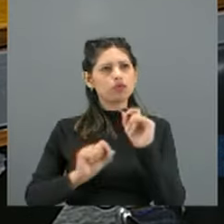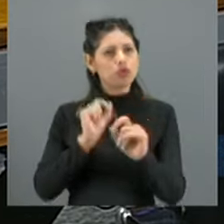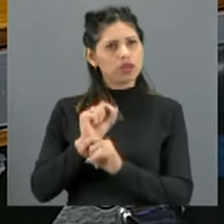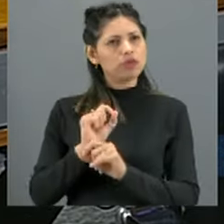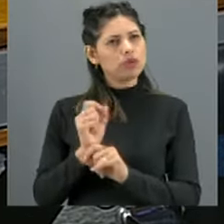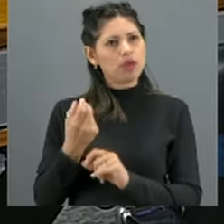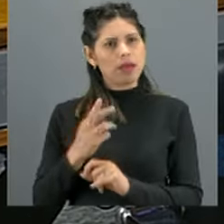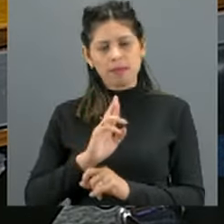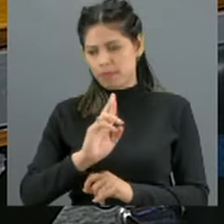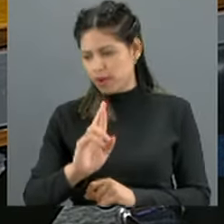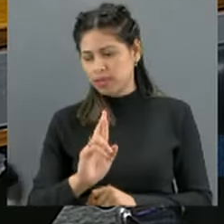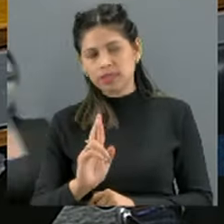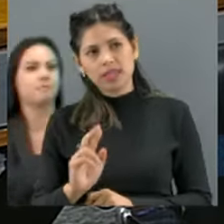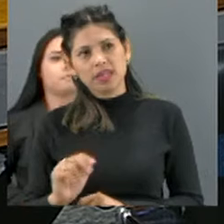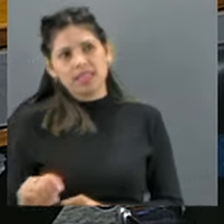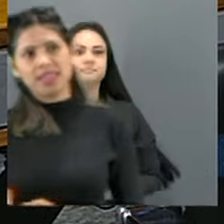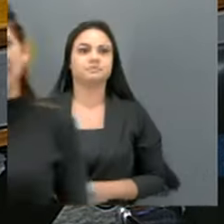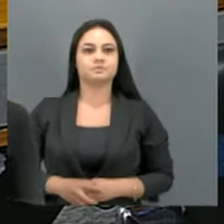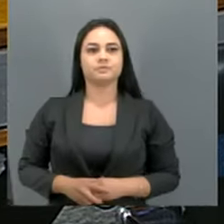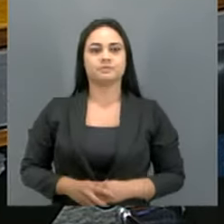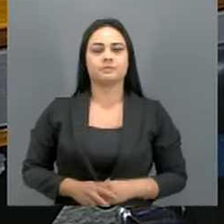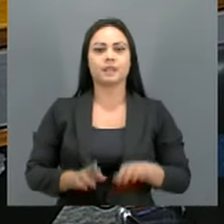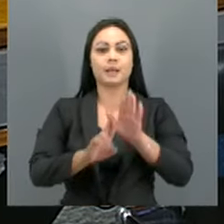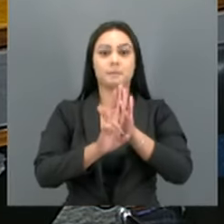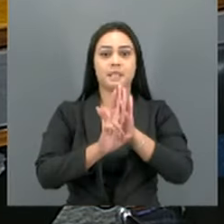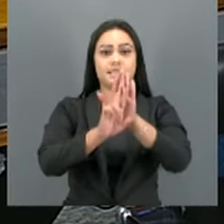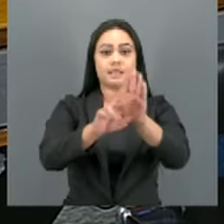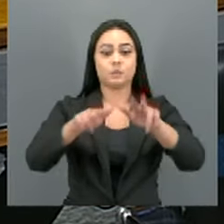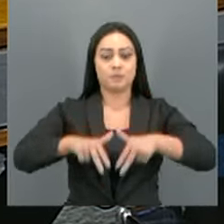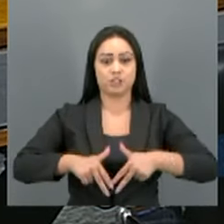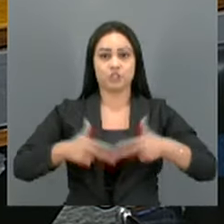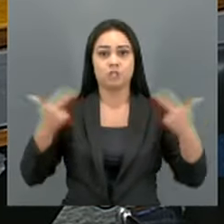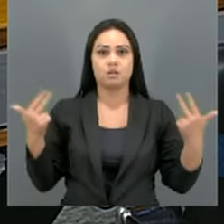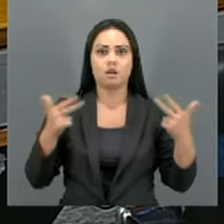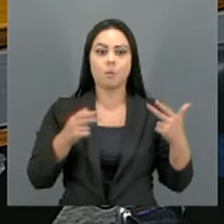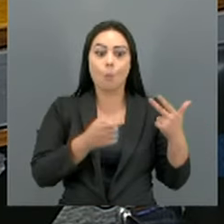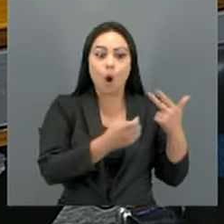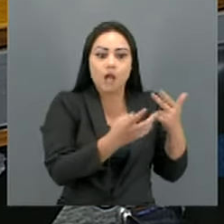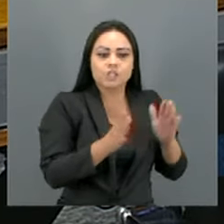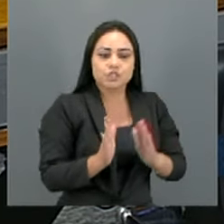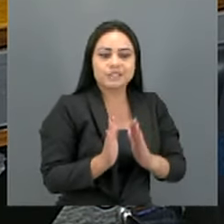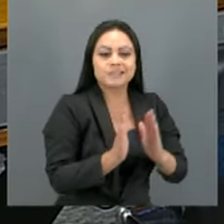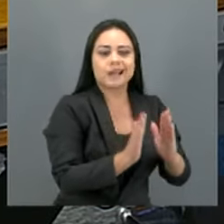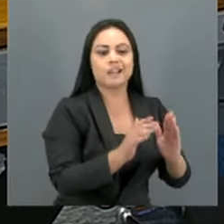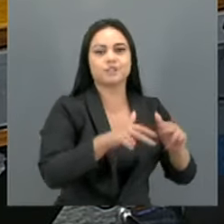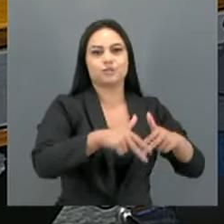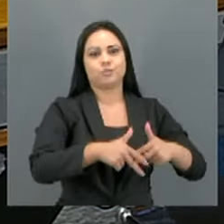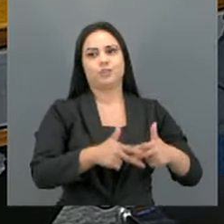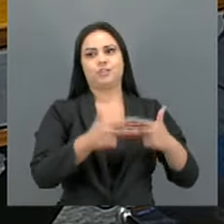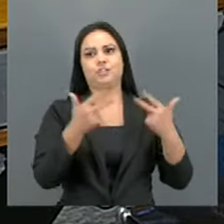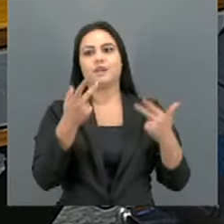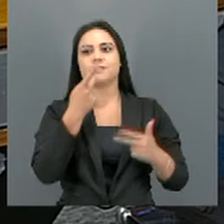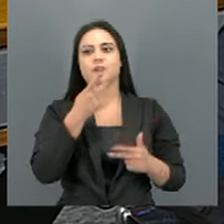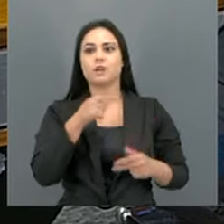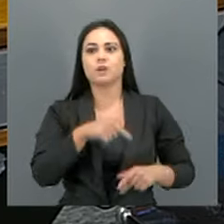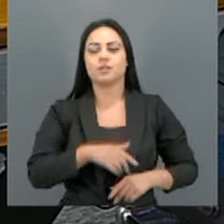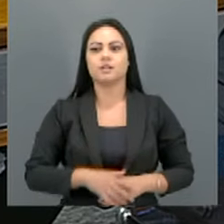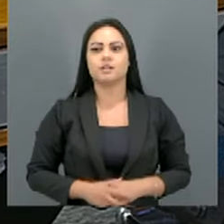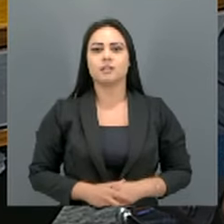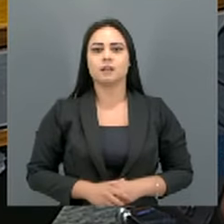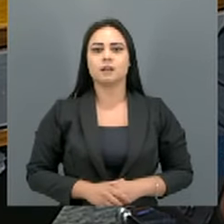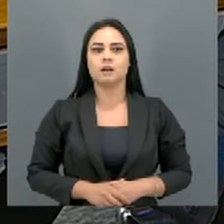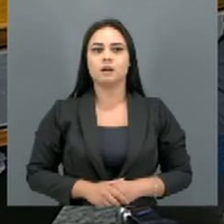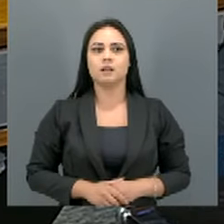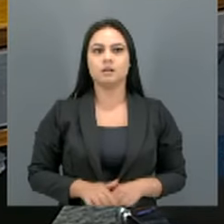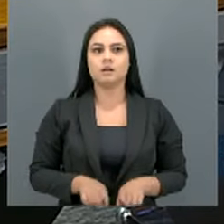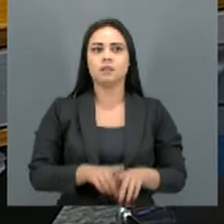etnia, uma fração de uma etnia. E o senhor foi claro quando disse assim, que alguns que recebem, alguns